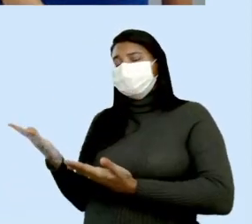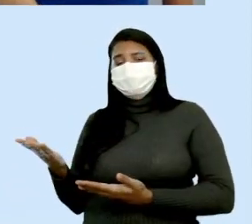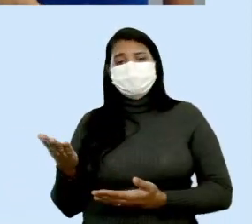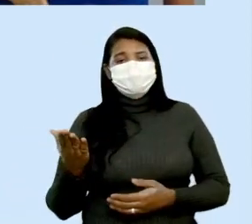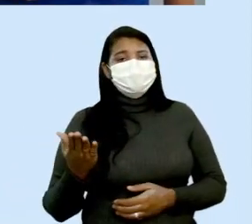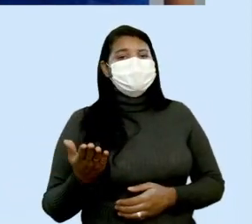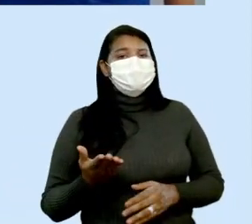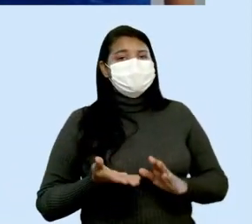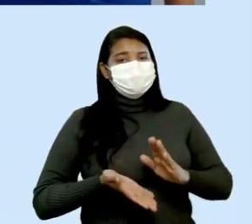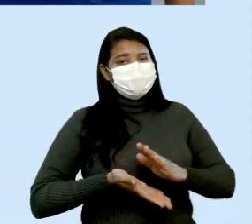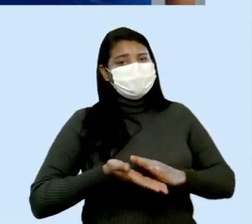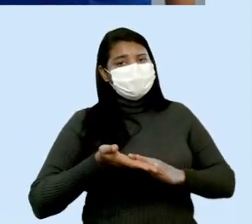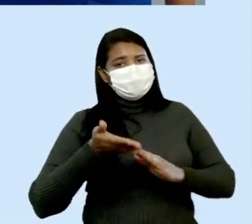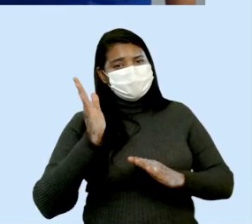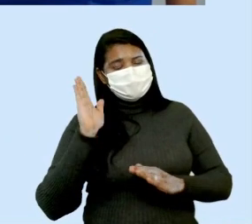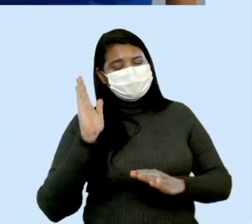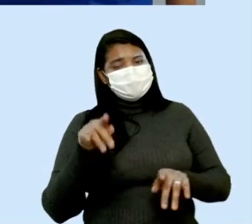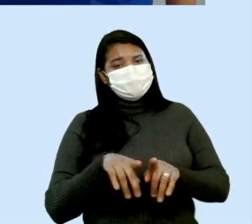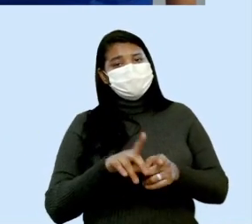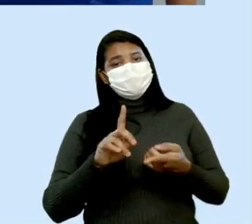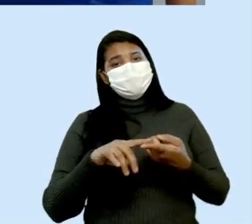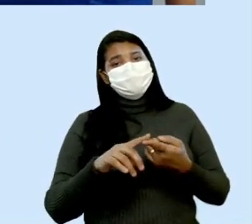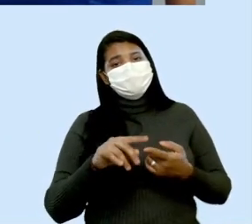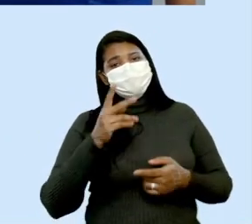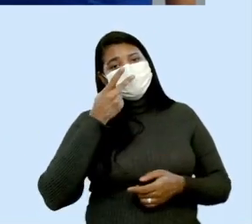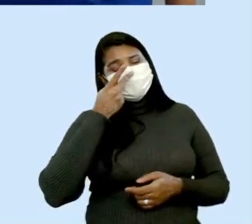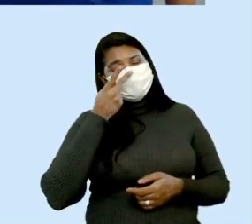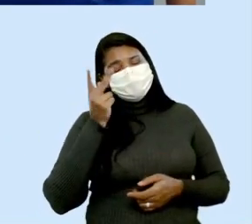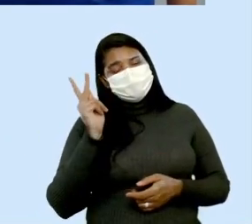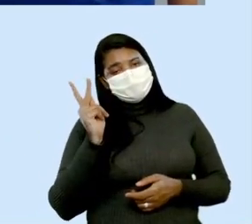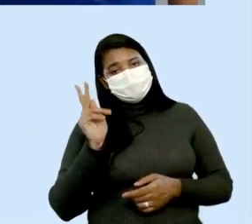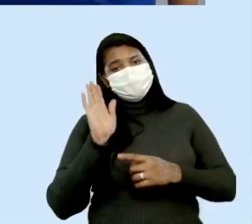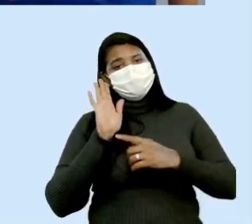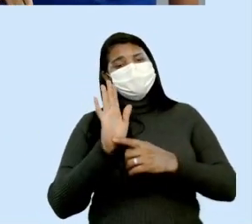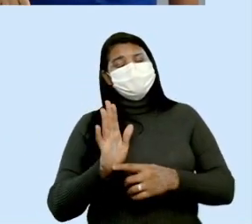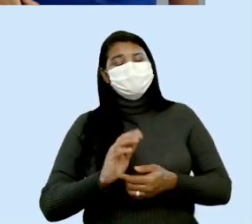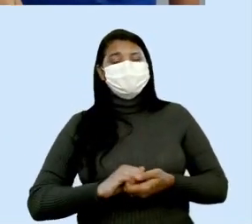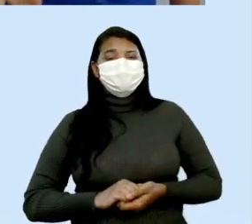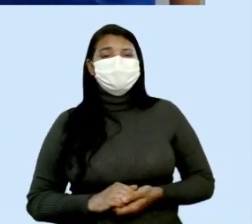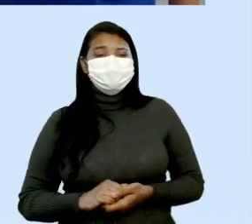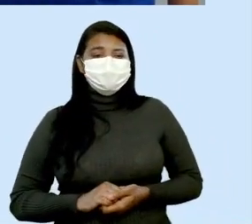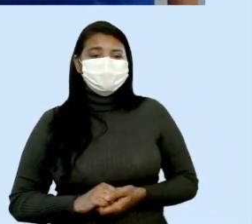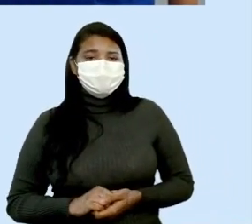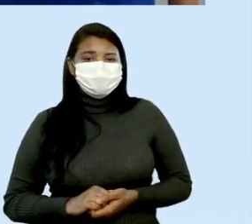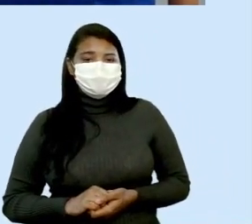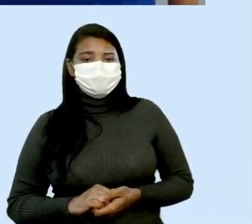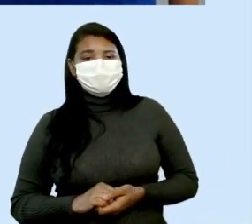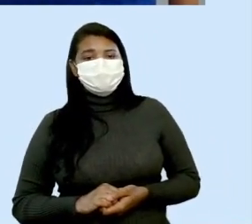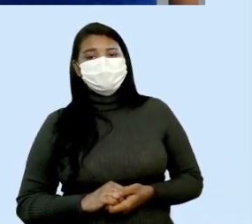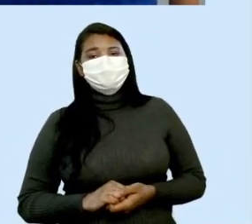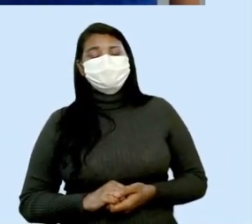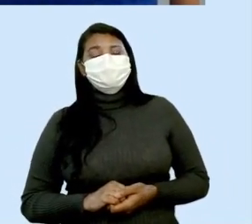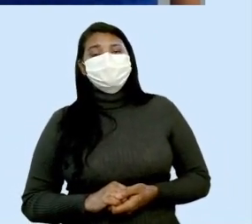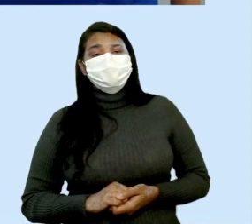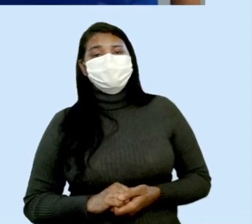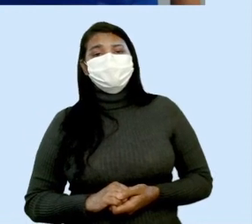viajar. Visit, visitar, eu acrescento o ed ending. Call,